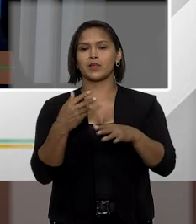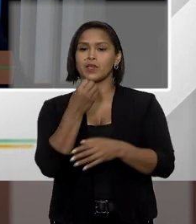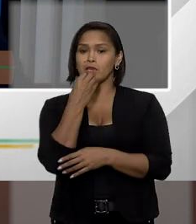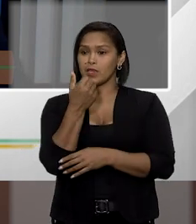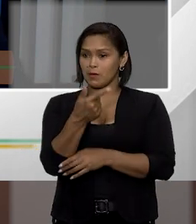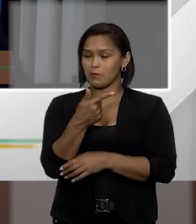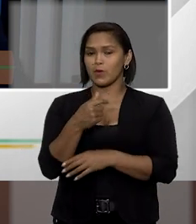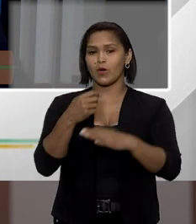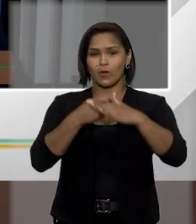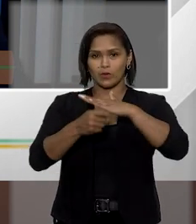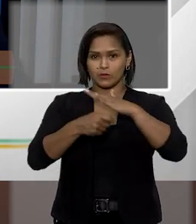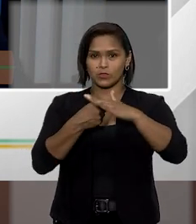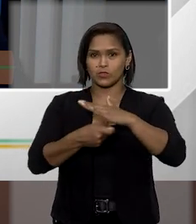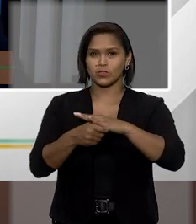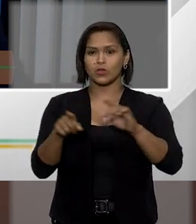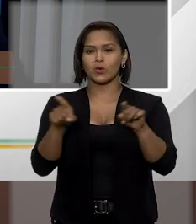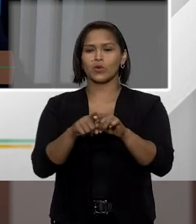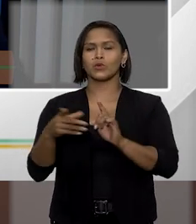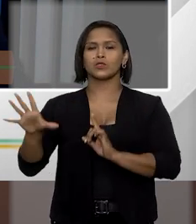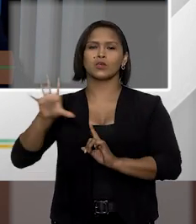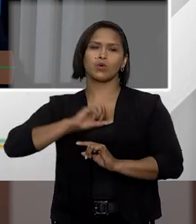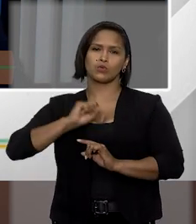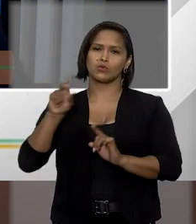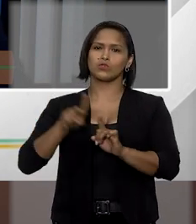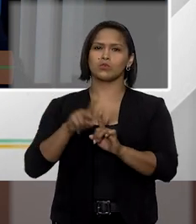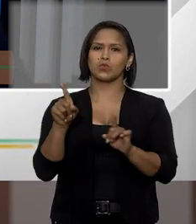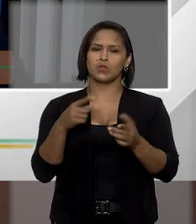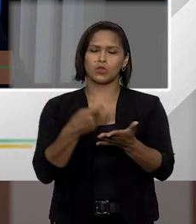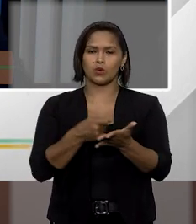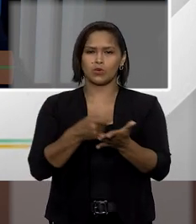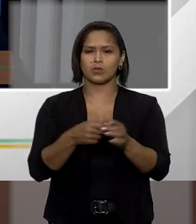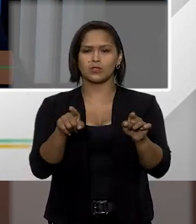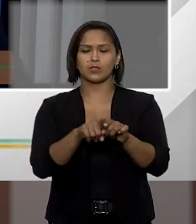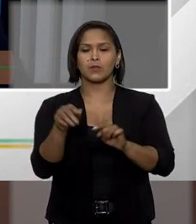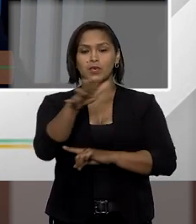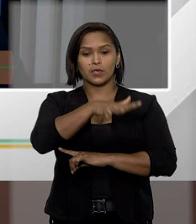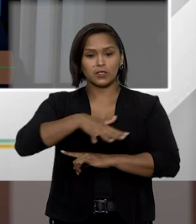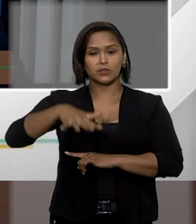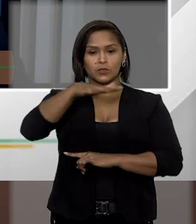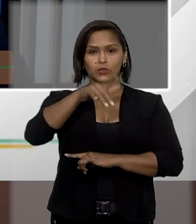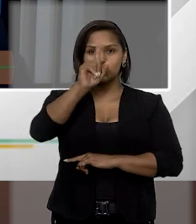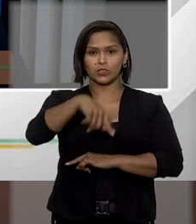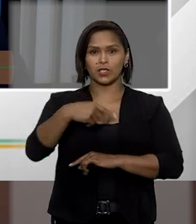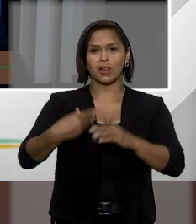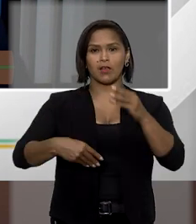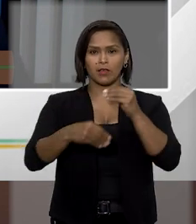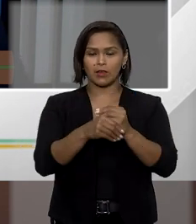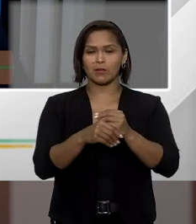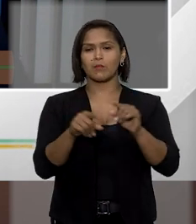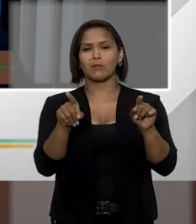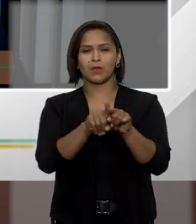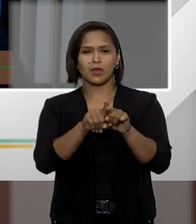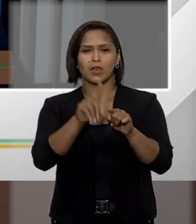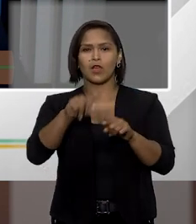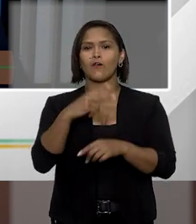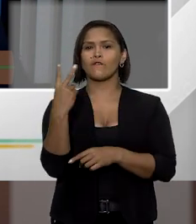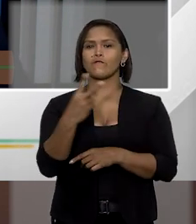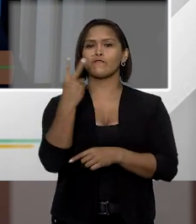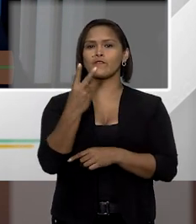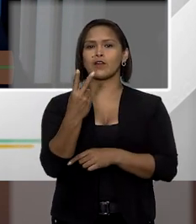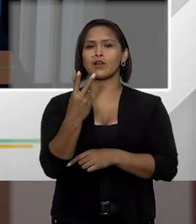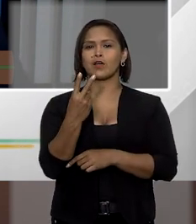muitas vezes os investidores, agrada consumidores e agrada, de uma maneira geral, agregando de uma maneira geral, um